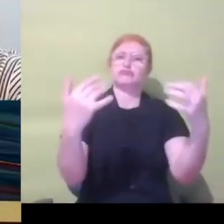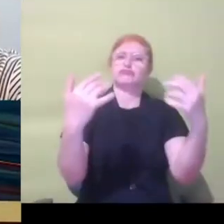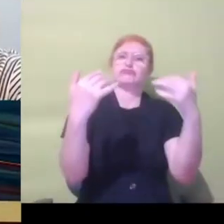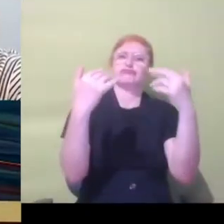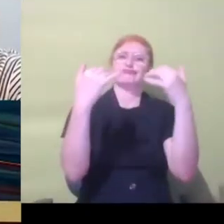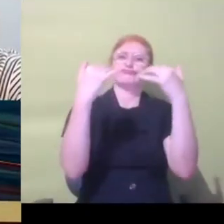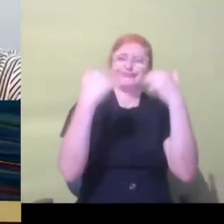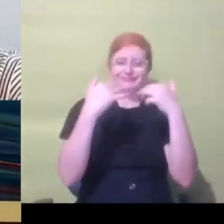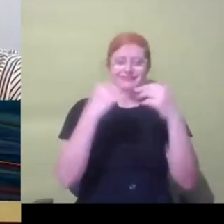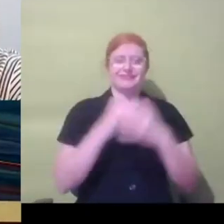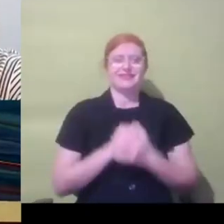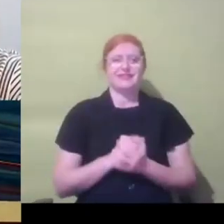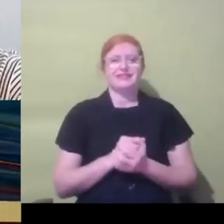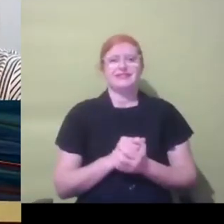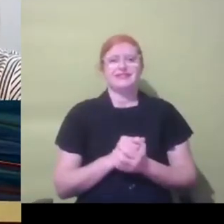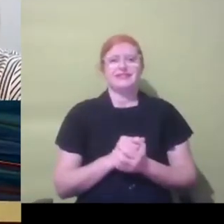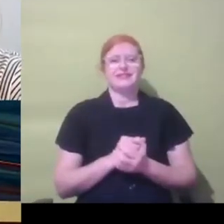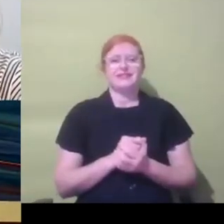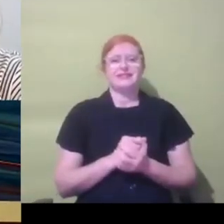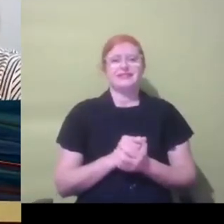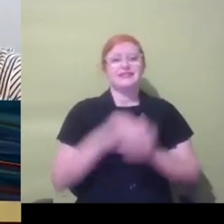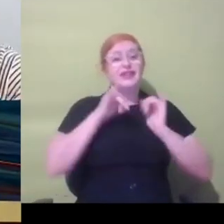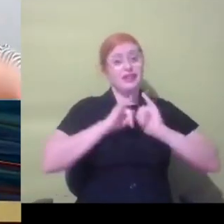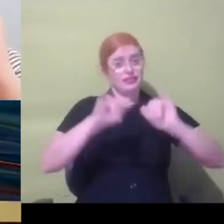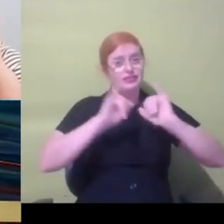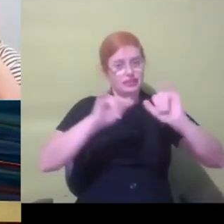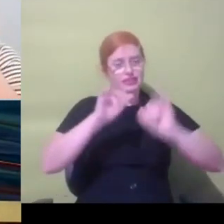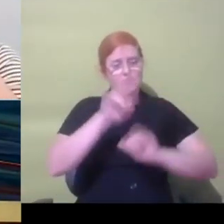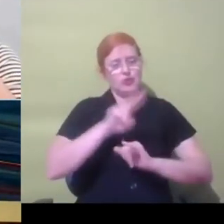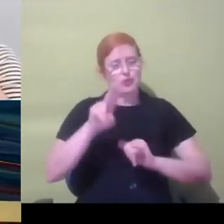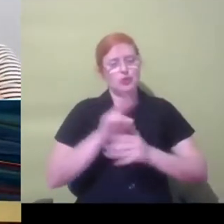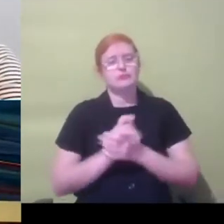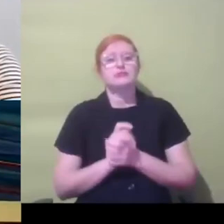nome da nossa campanha. E